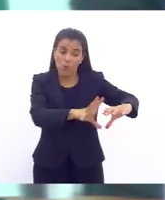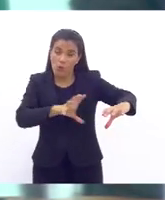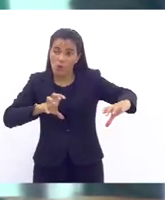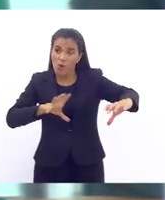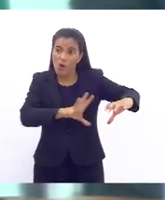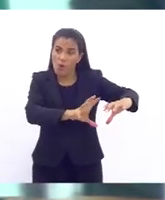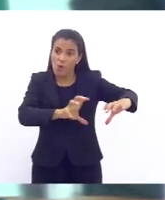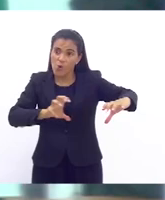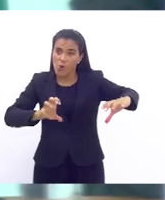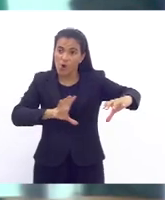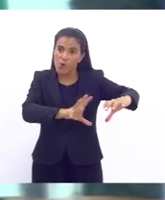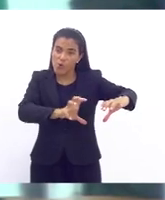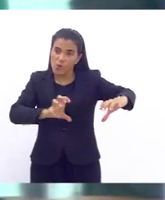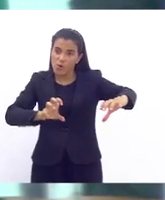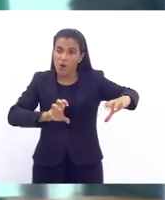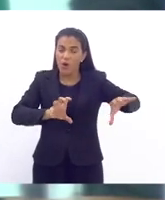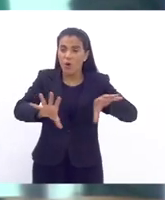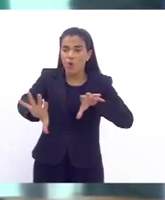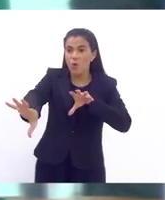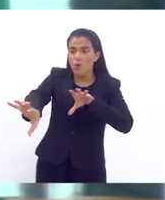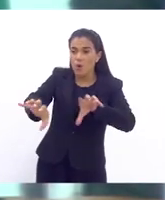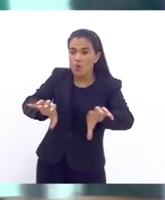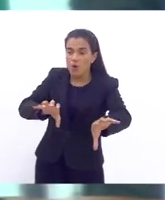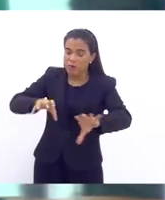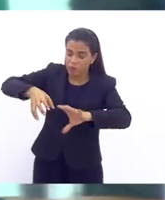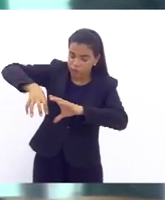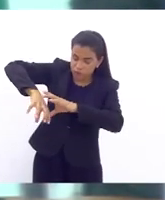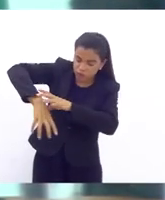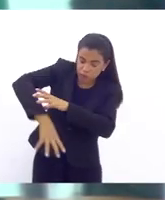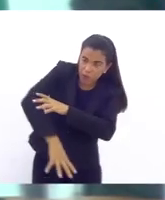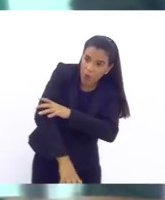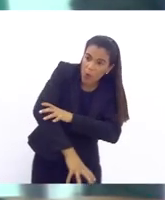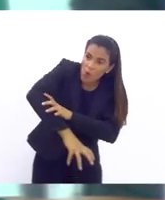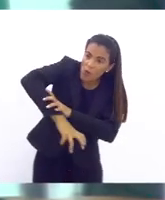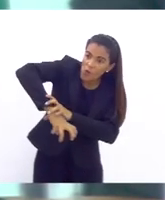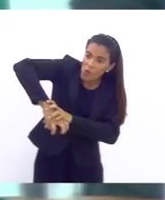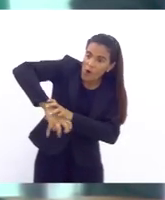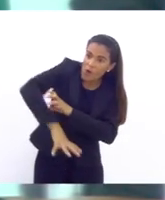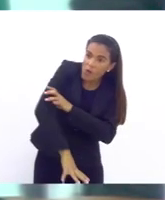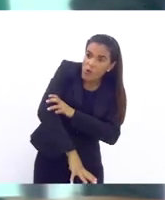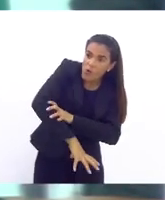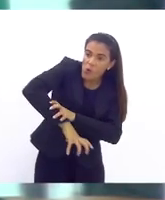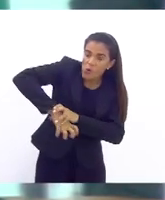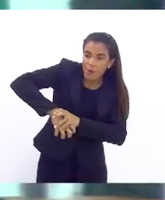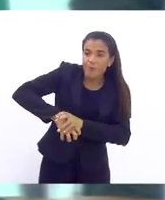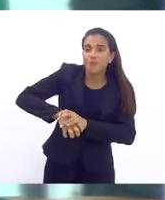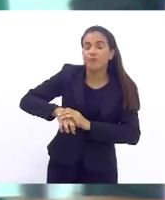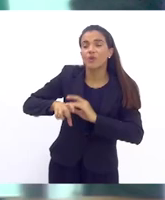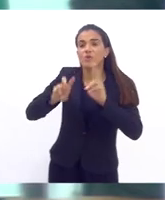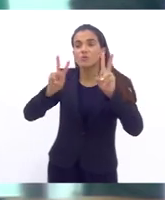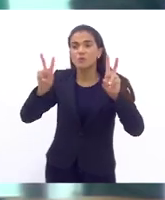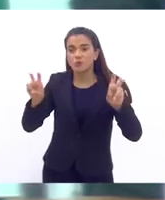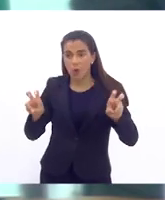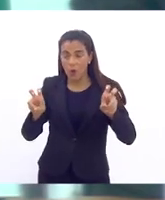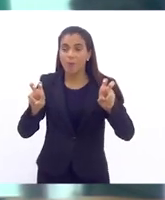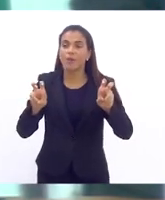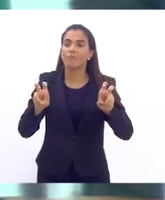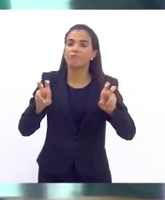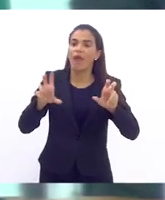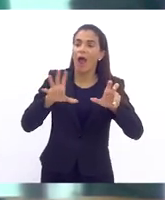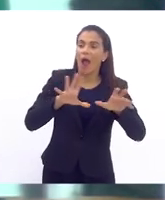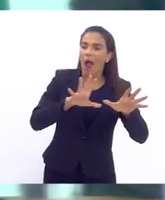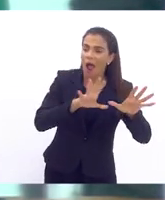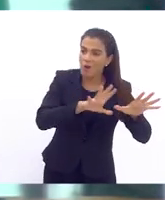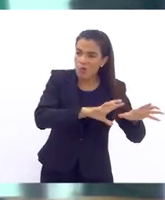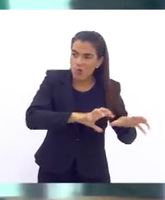uma boca dura quando você fala profundo Rico para navegação e tal em relação ao sistema de Jacarepaguá a gente tem aquela